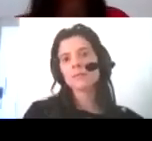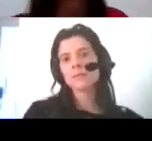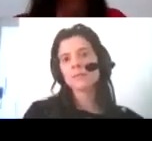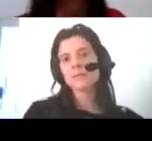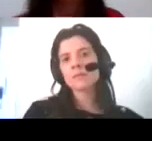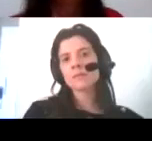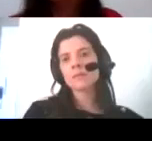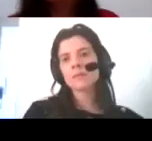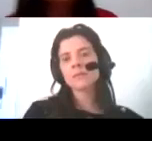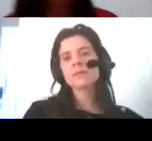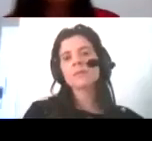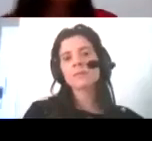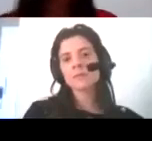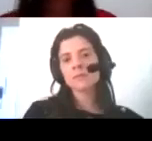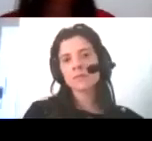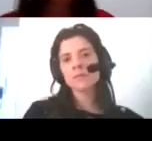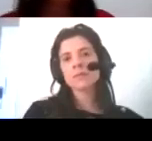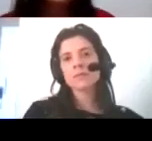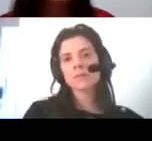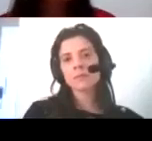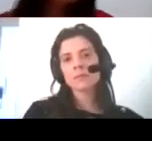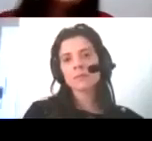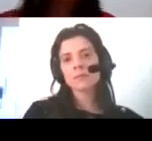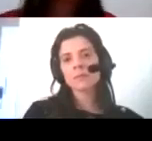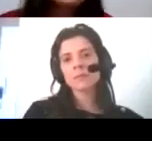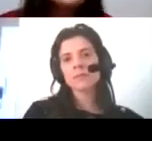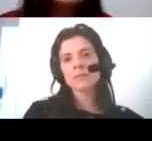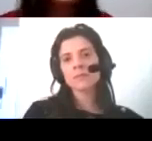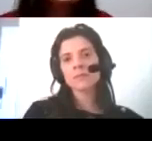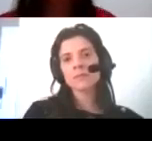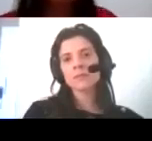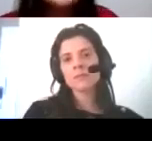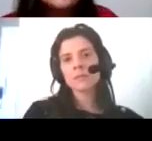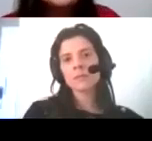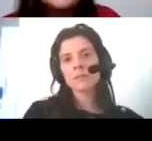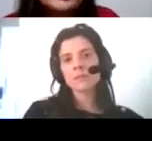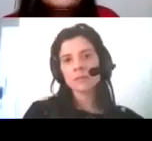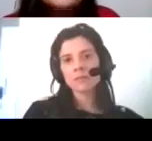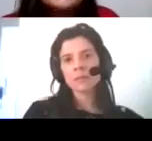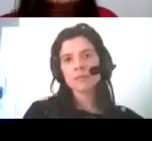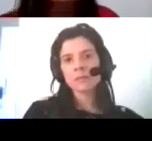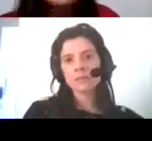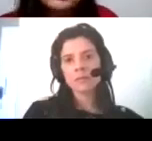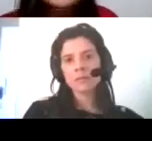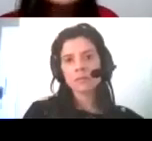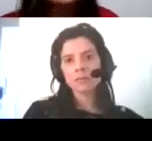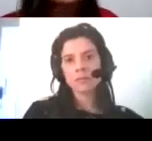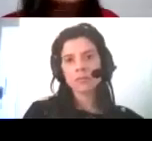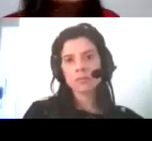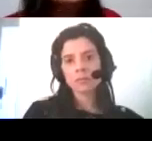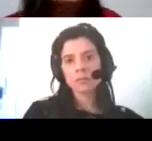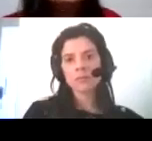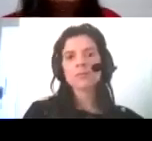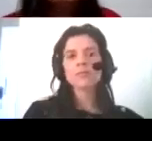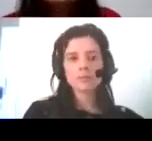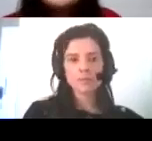amigos, façam coisas que fiquem marcadas positivamente para essa gestão que você está